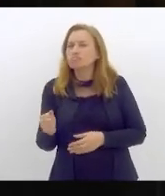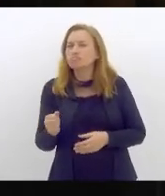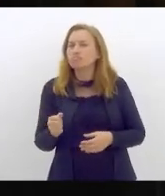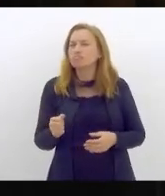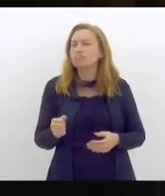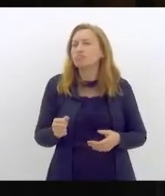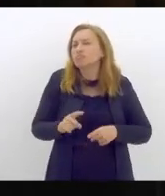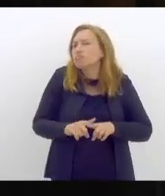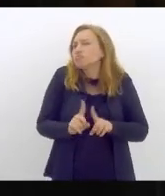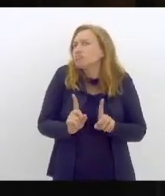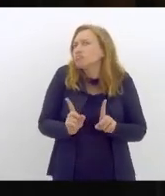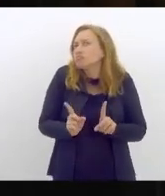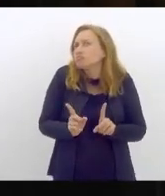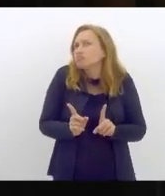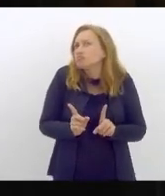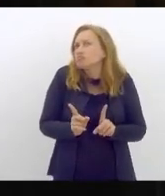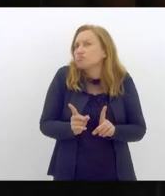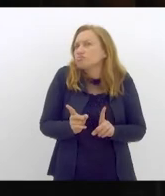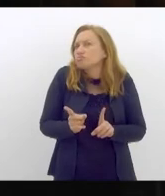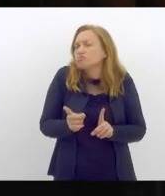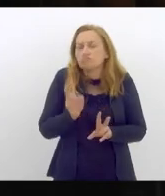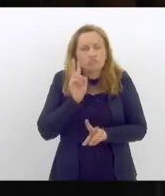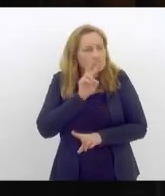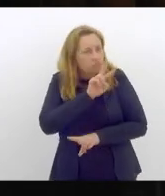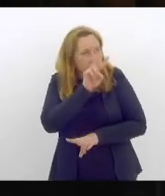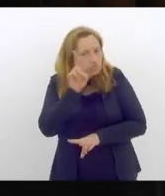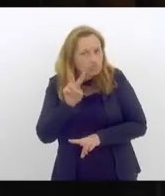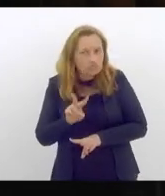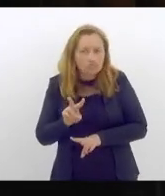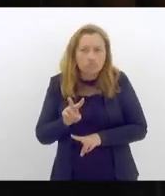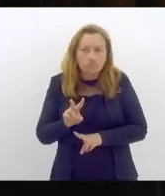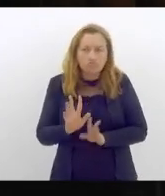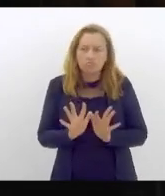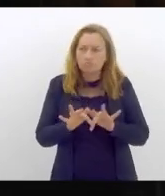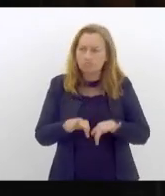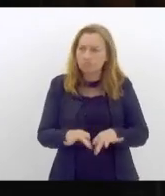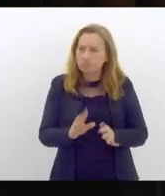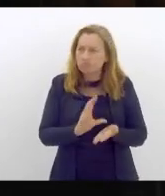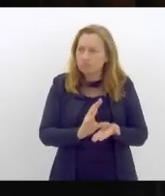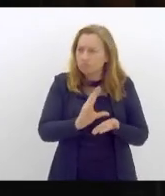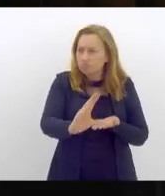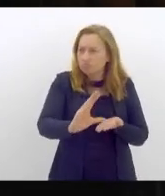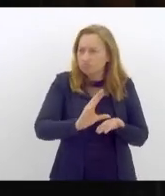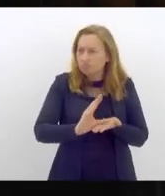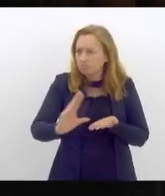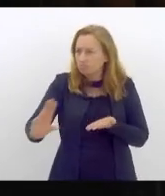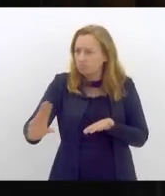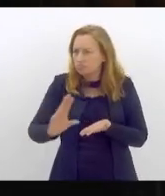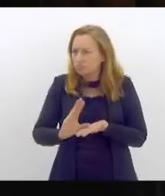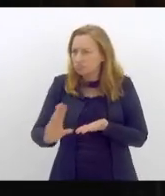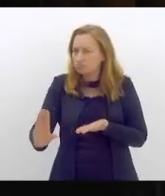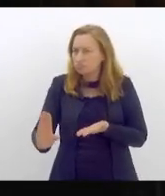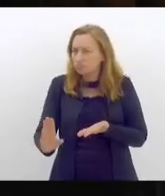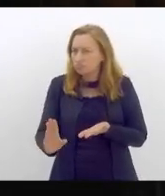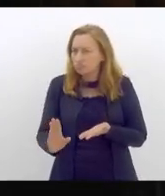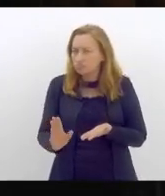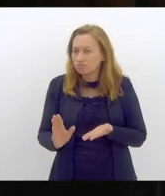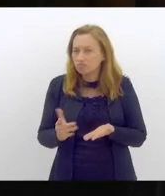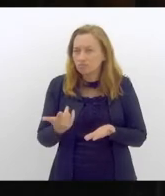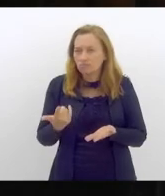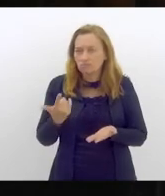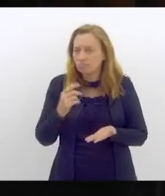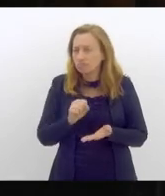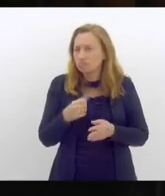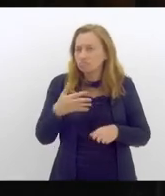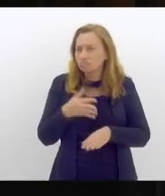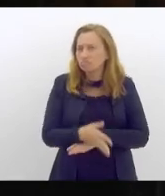mas quando a gente olha a execução desse orçamento a gente não chega sequer